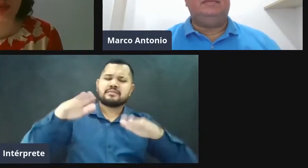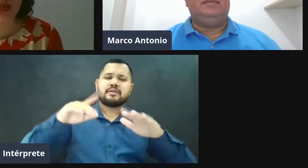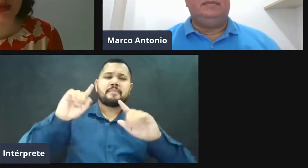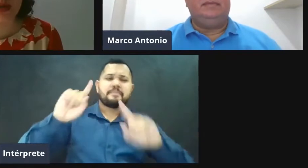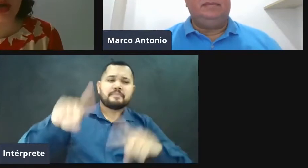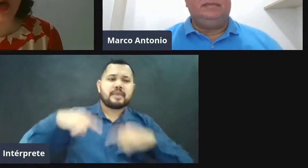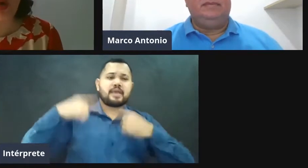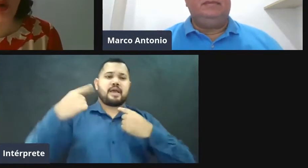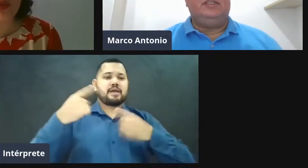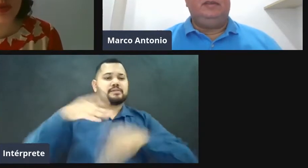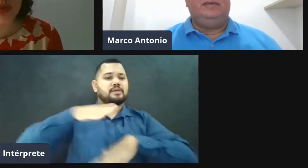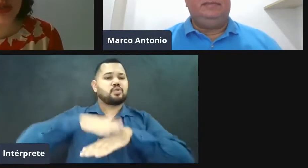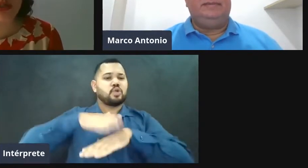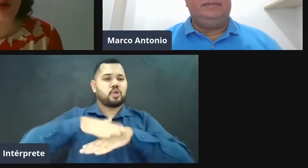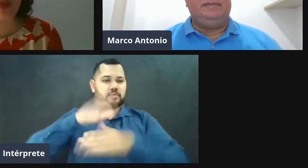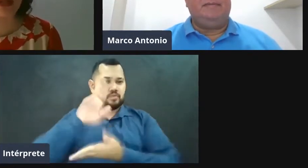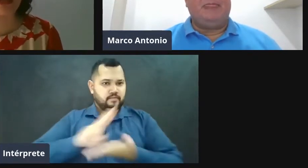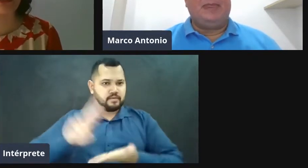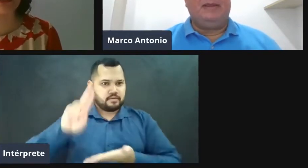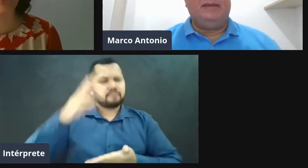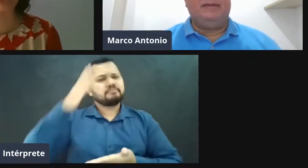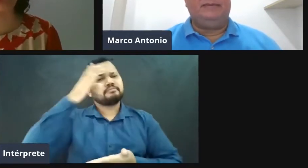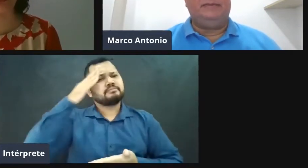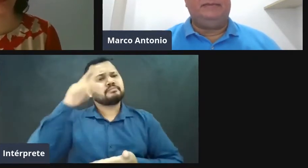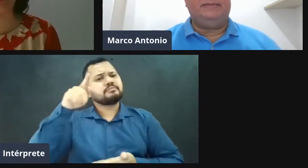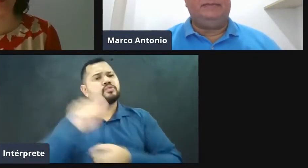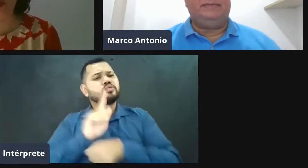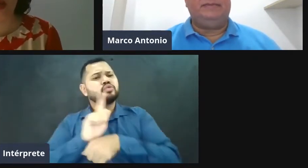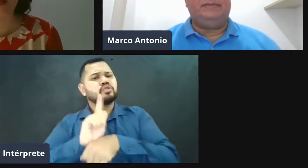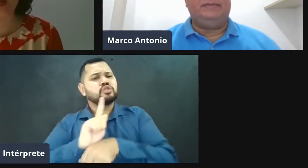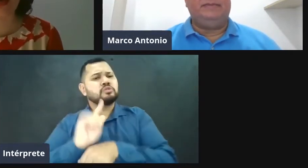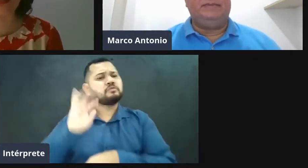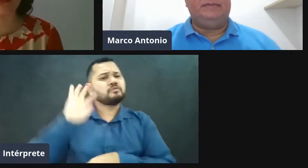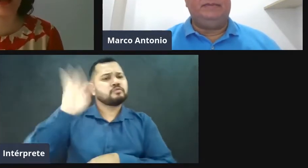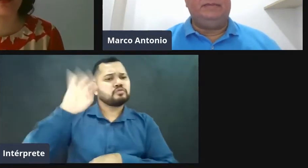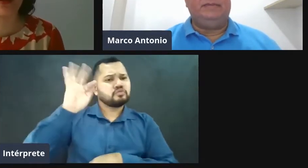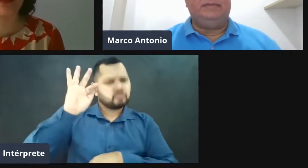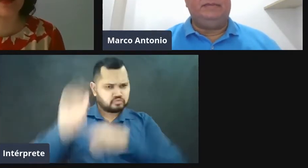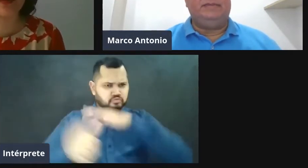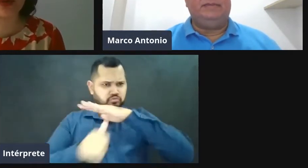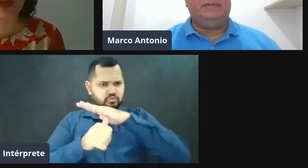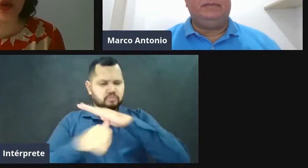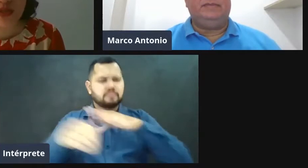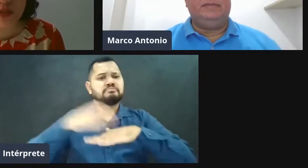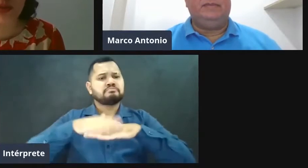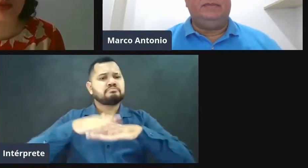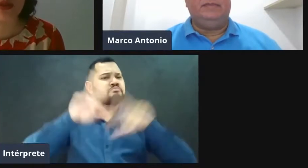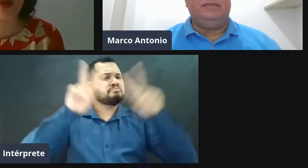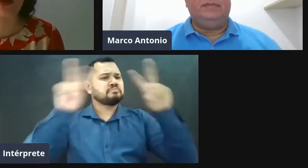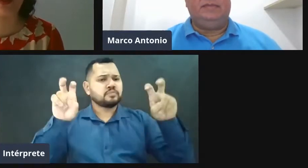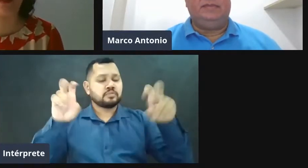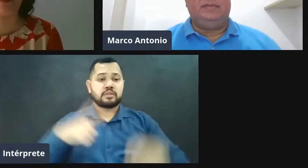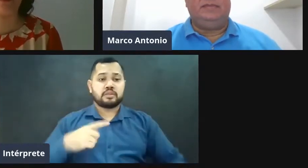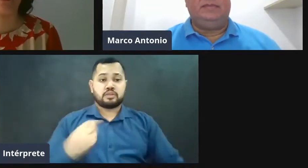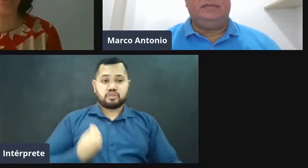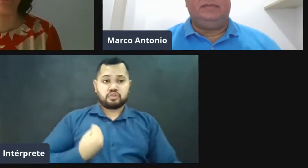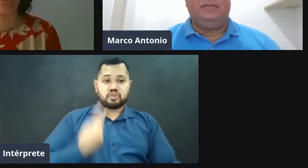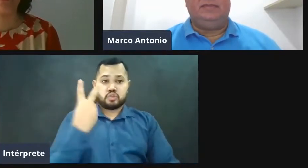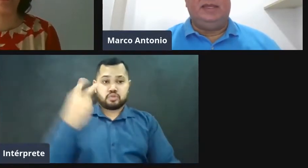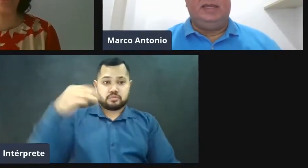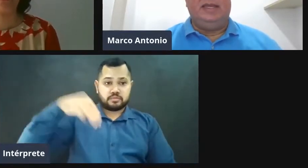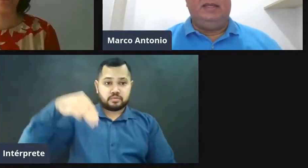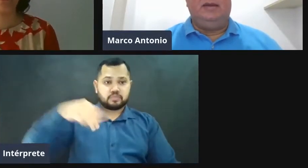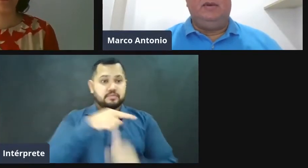essa autonomia. Como sua gestão pretende se posicionar com relação a esse tema? O senhor tem 2 minutos e meio.